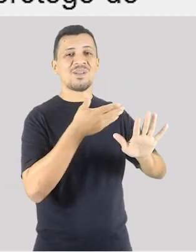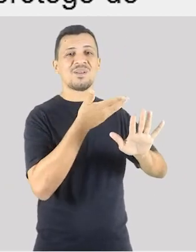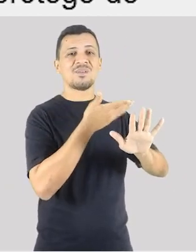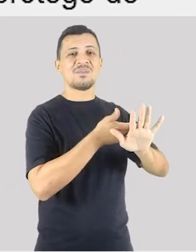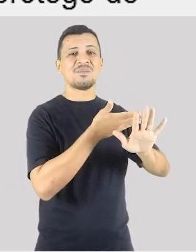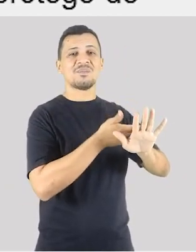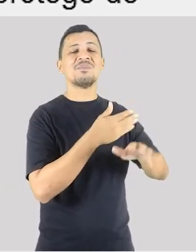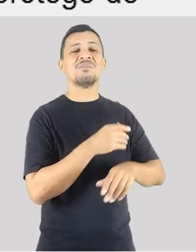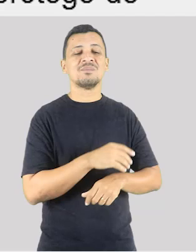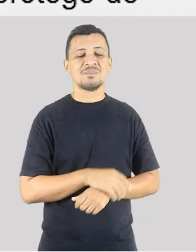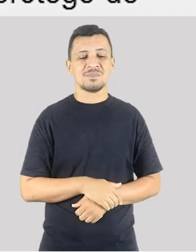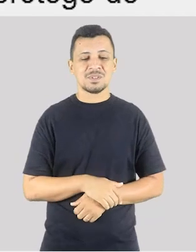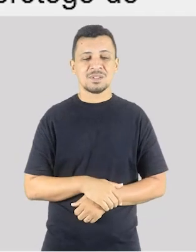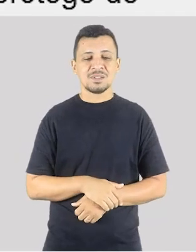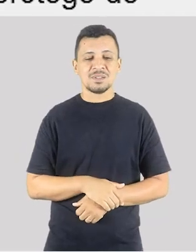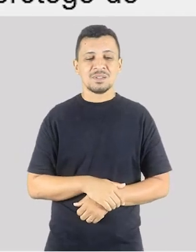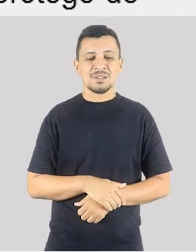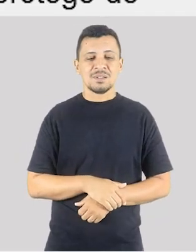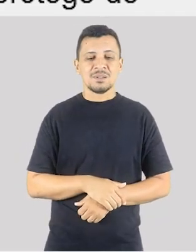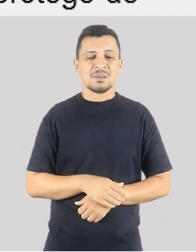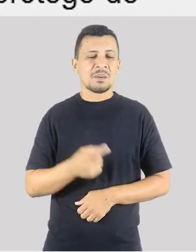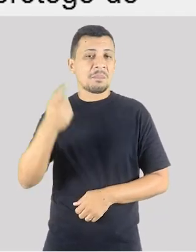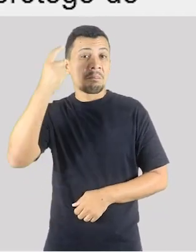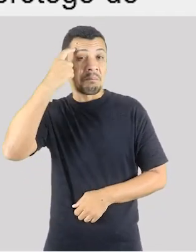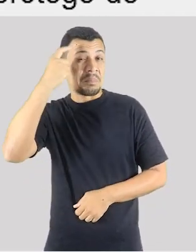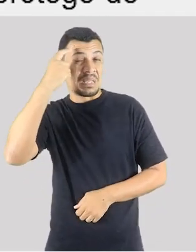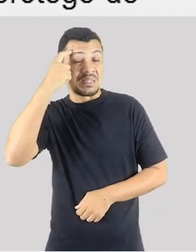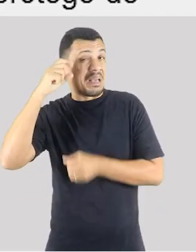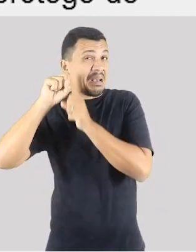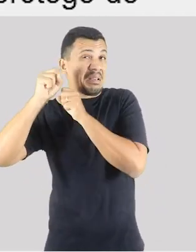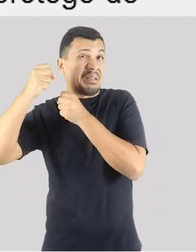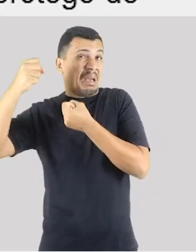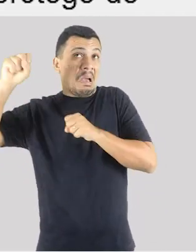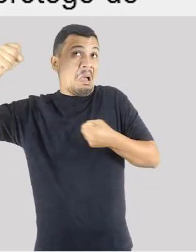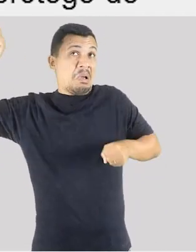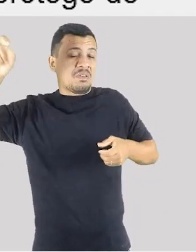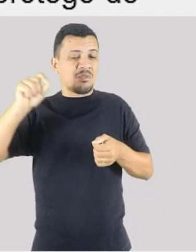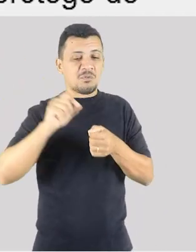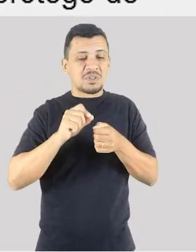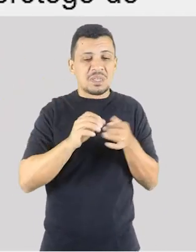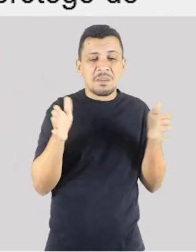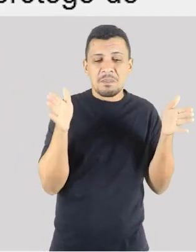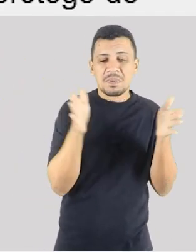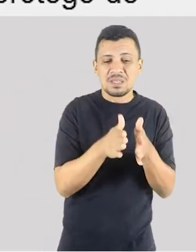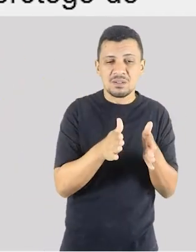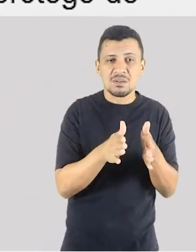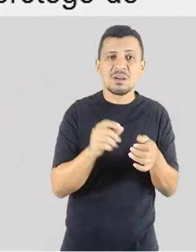Vamos lá? Simples, né? Não adianta pensar grande e agir pequeno. Haja